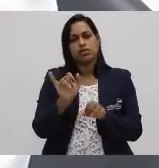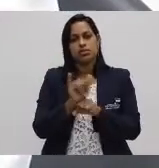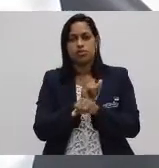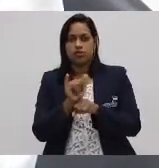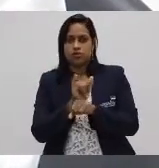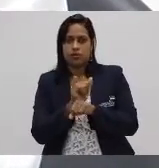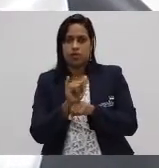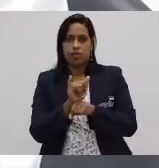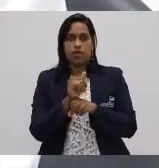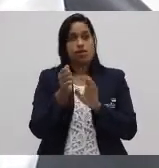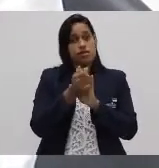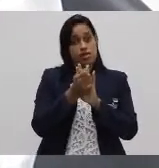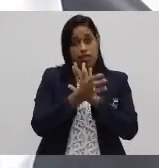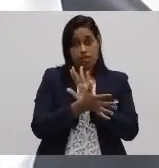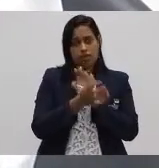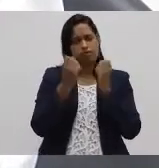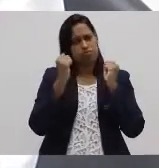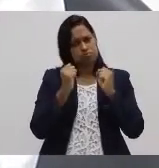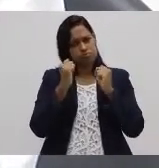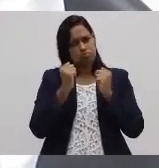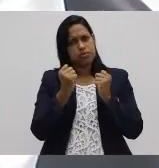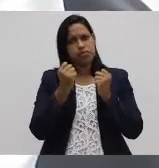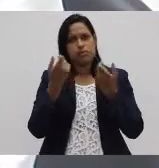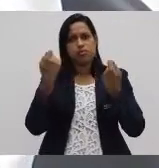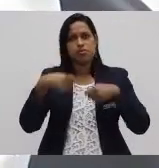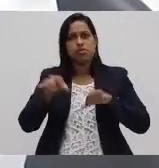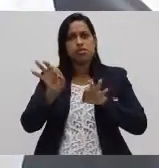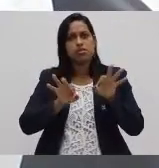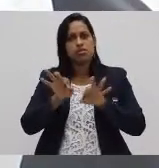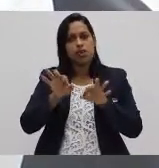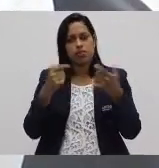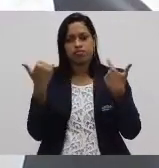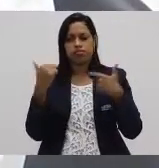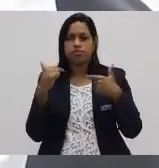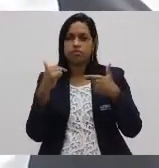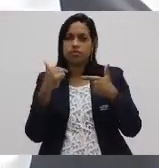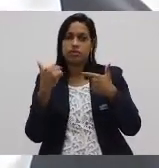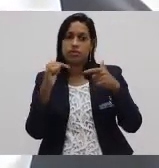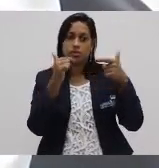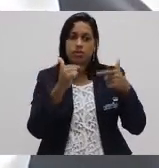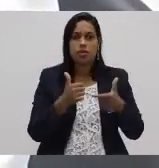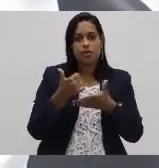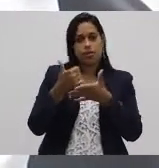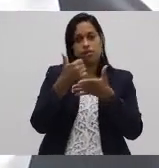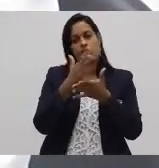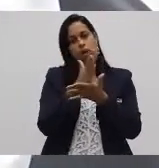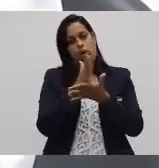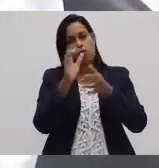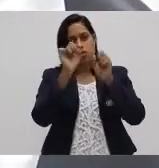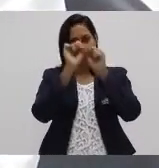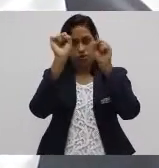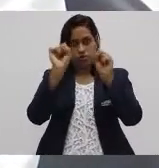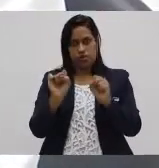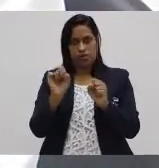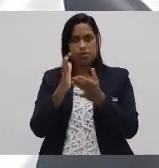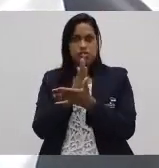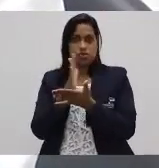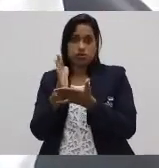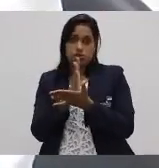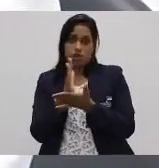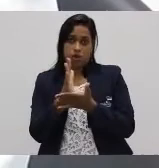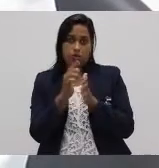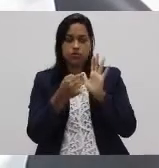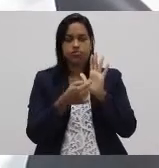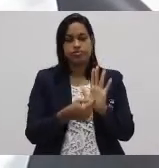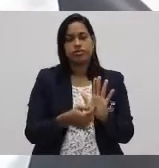PCP podem atualmente ser implantadas e operacionalizadas através do auxílio de alguns sistemas. Eu trouxe alguns deles para